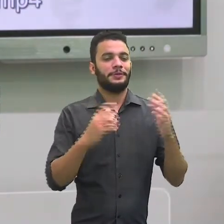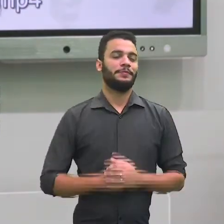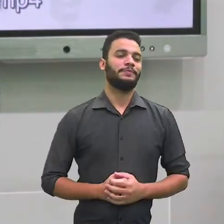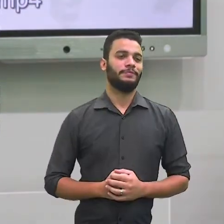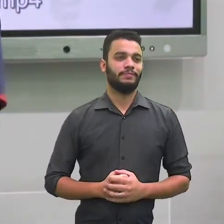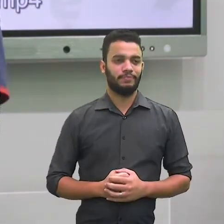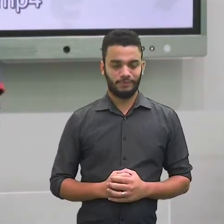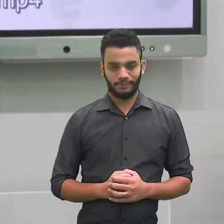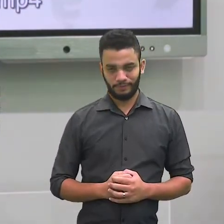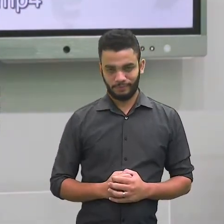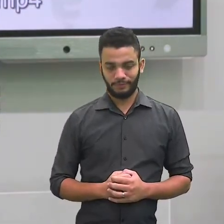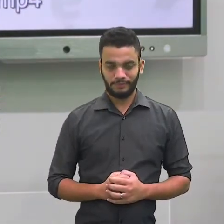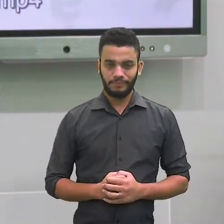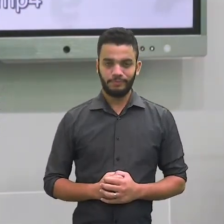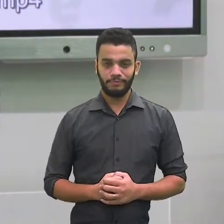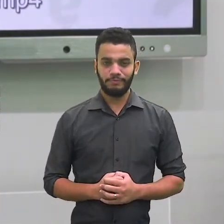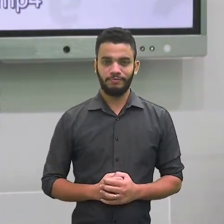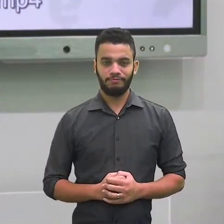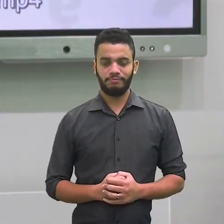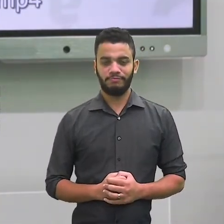Parabéns, Yasmin. É isso aí.